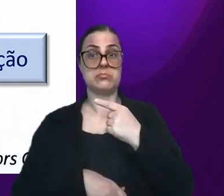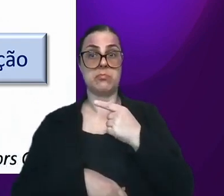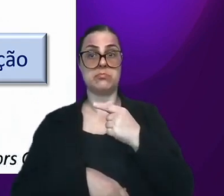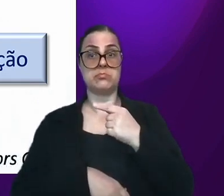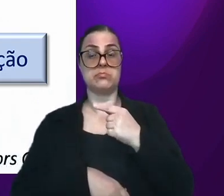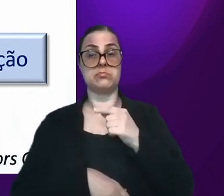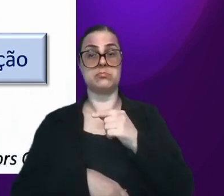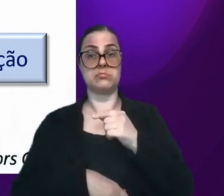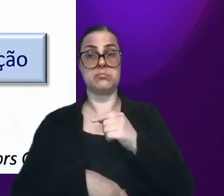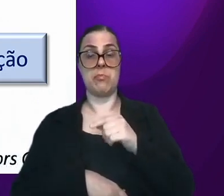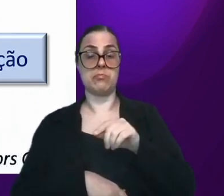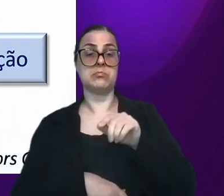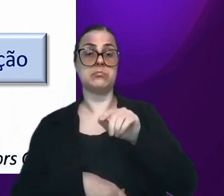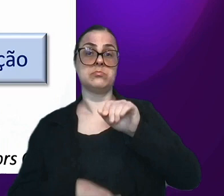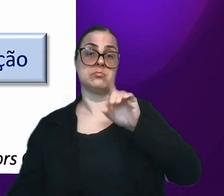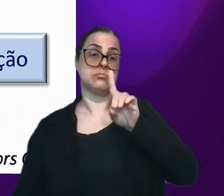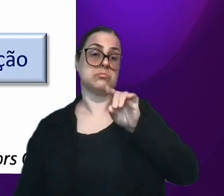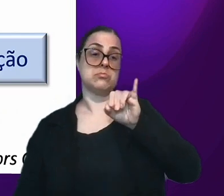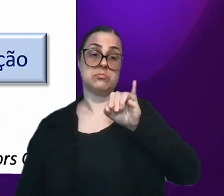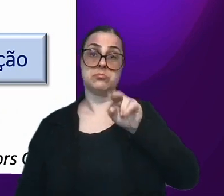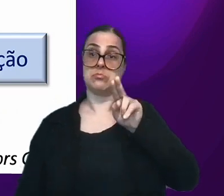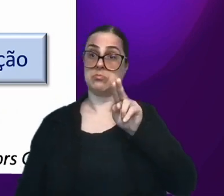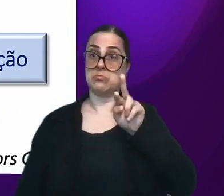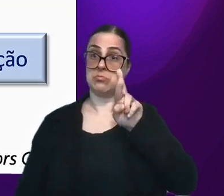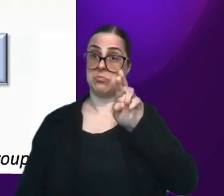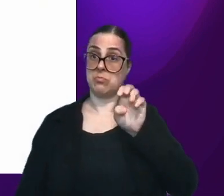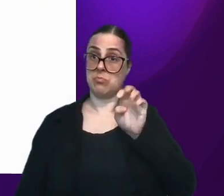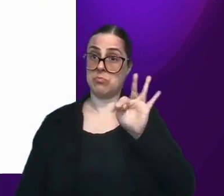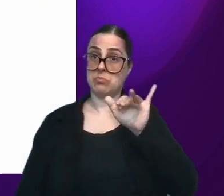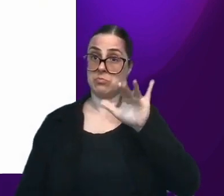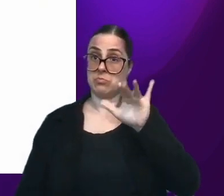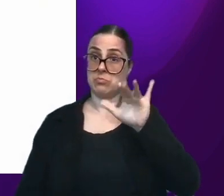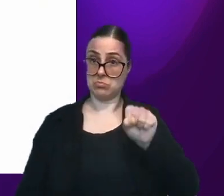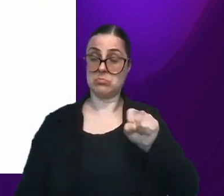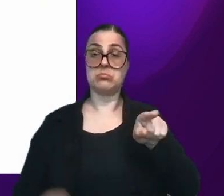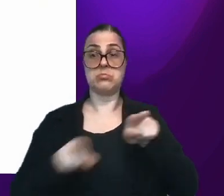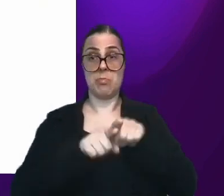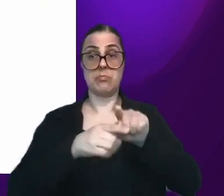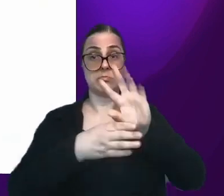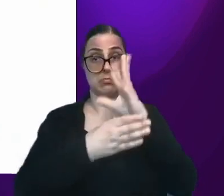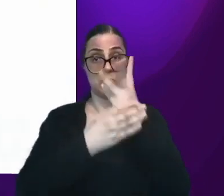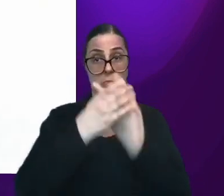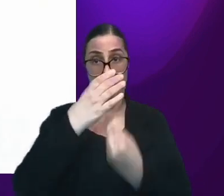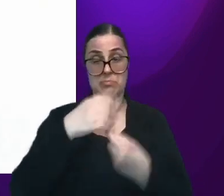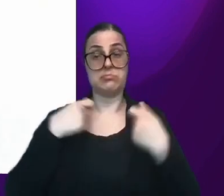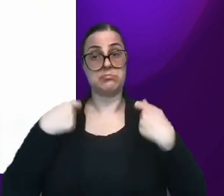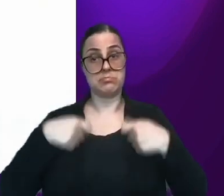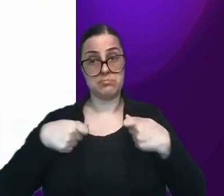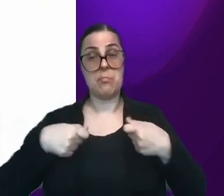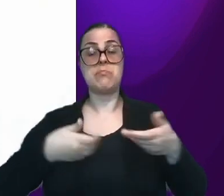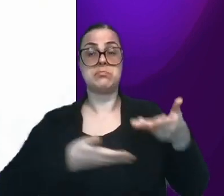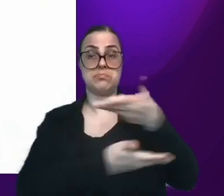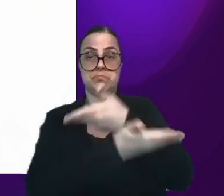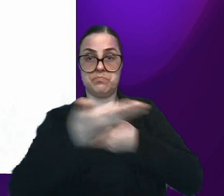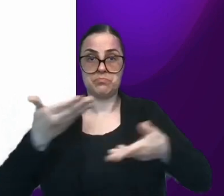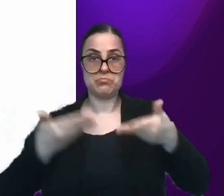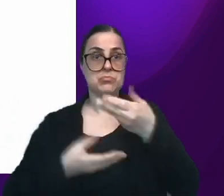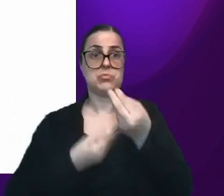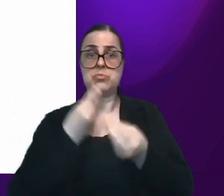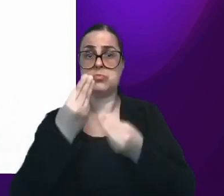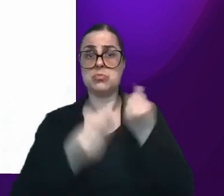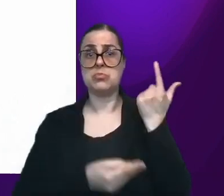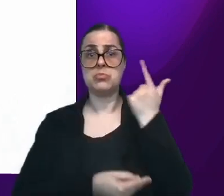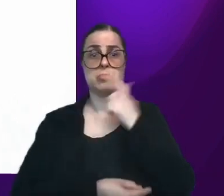mecânica dessa sobrecarga e ultrafiltração. E a ultrafiltração pode ser obtida